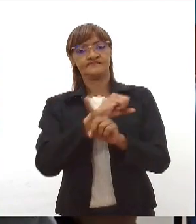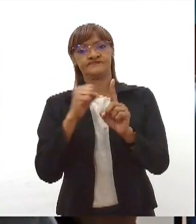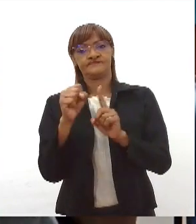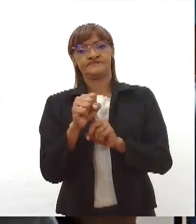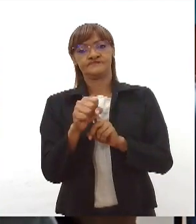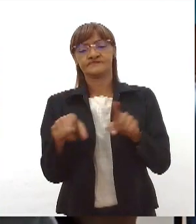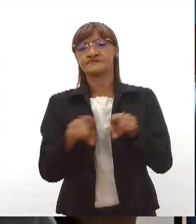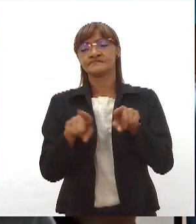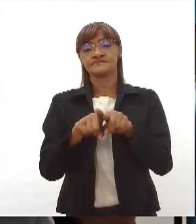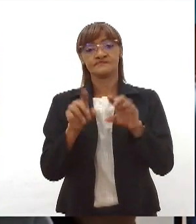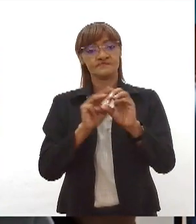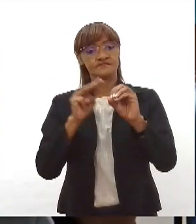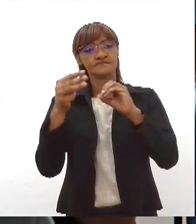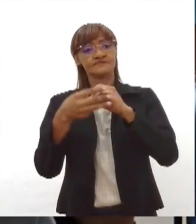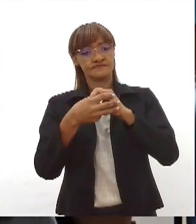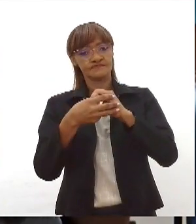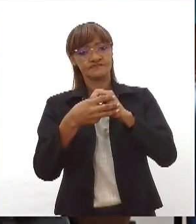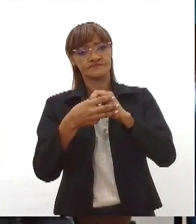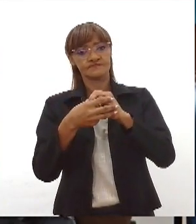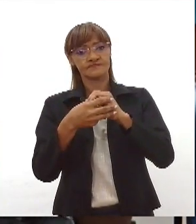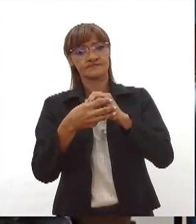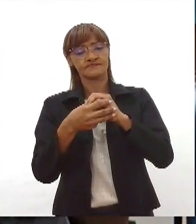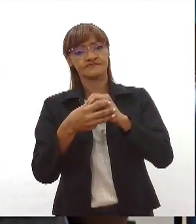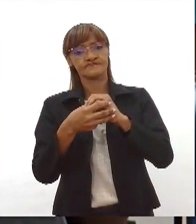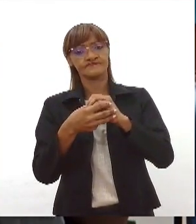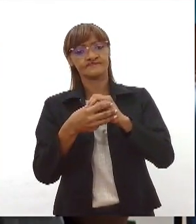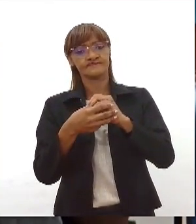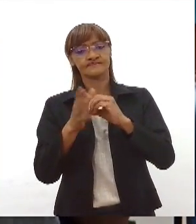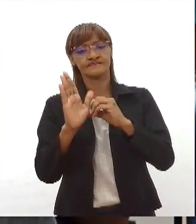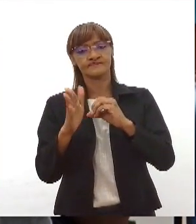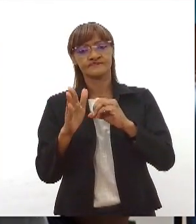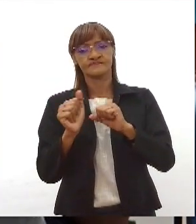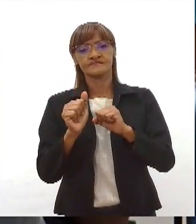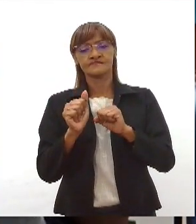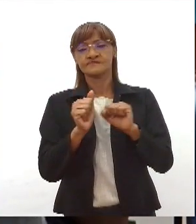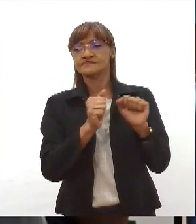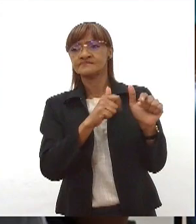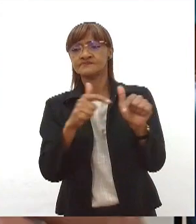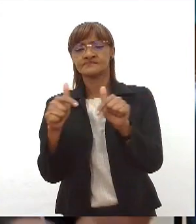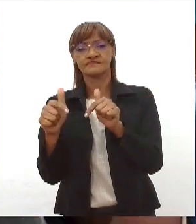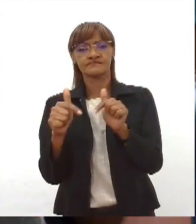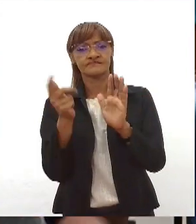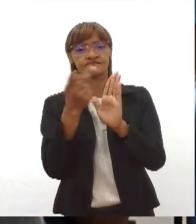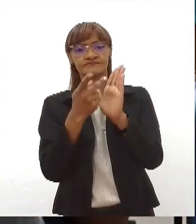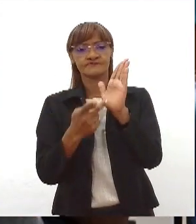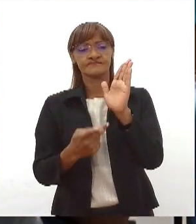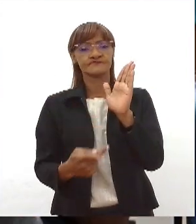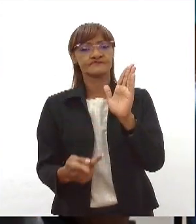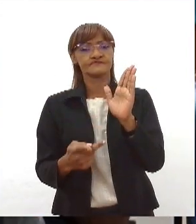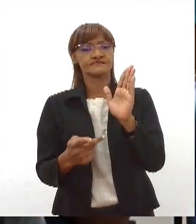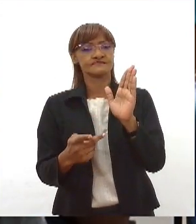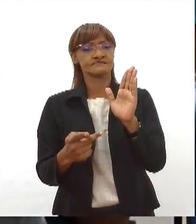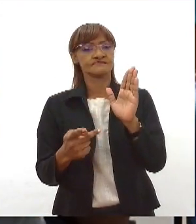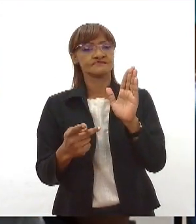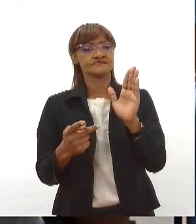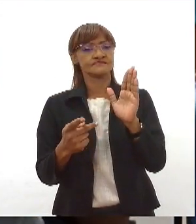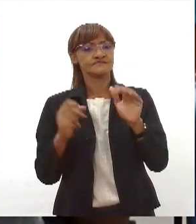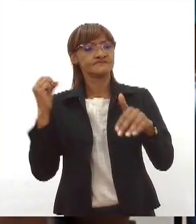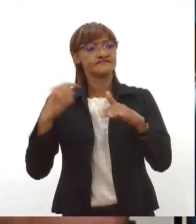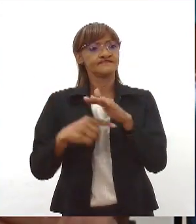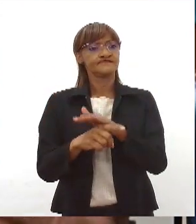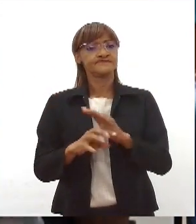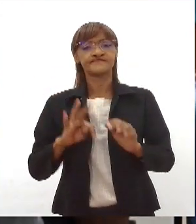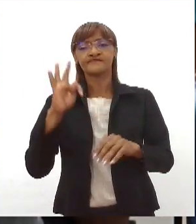LED que tem feito projetos que ultrapassa fronteiras até do Estado de Sergipe